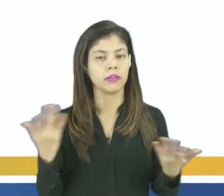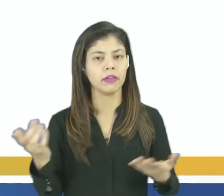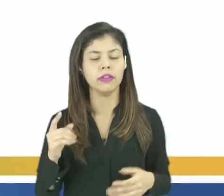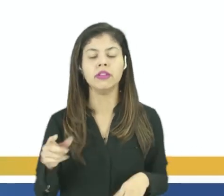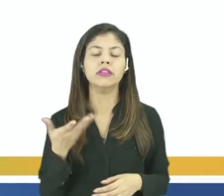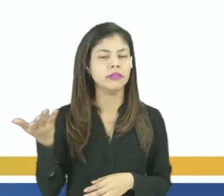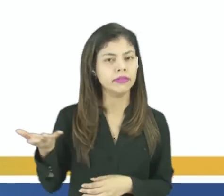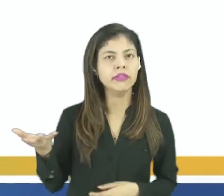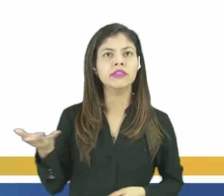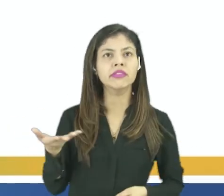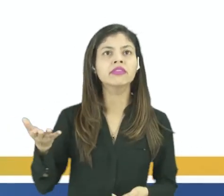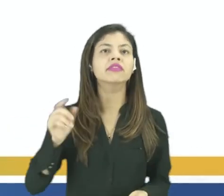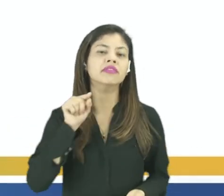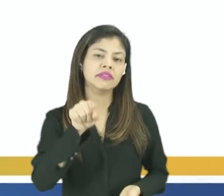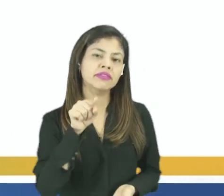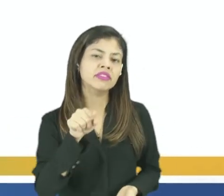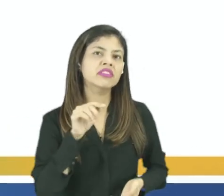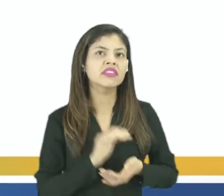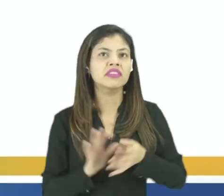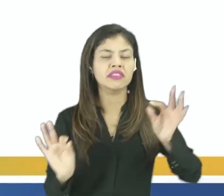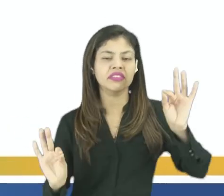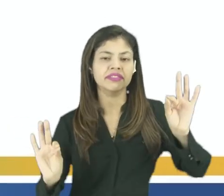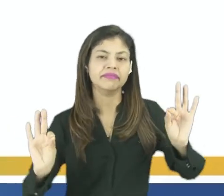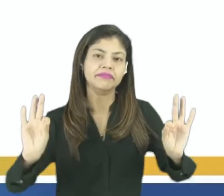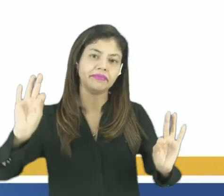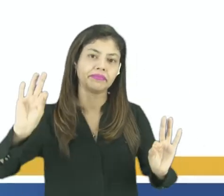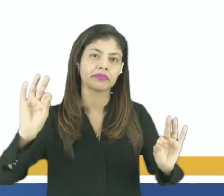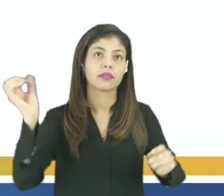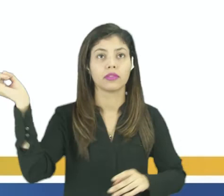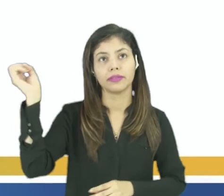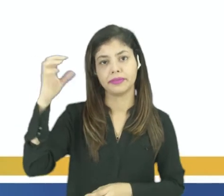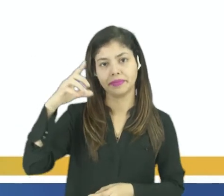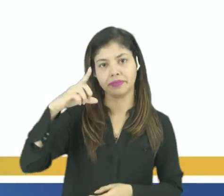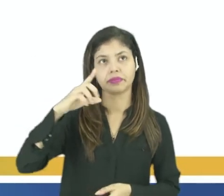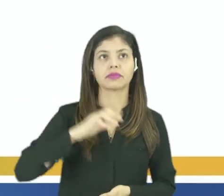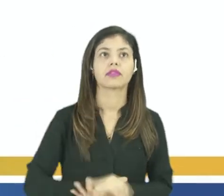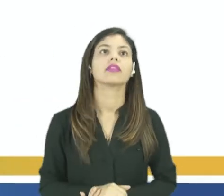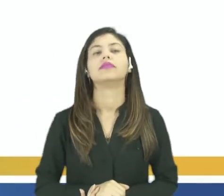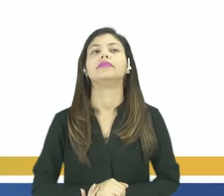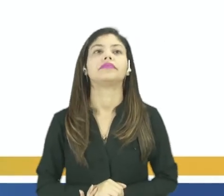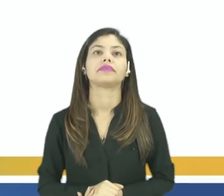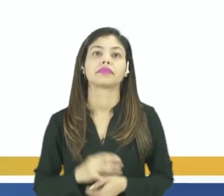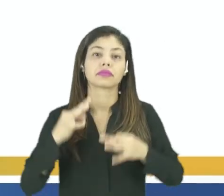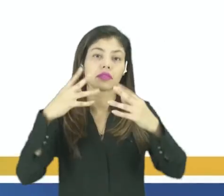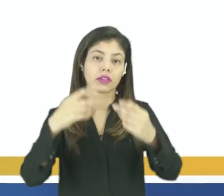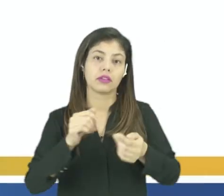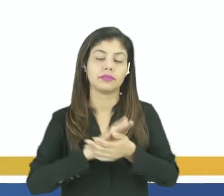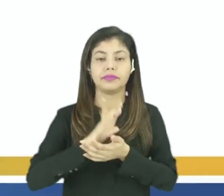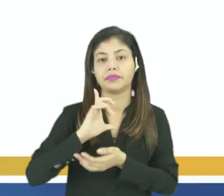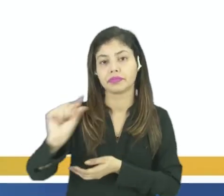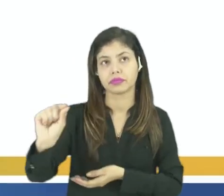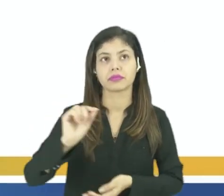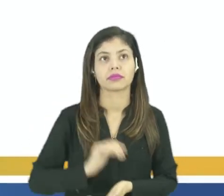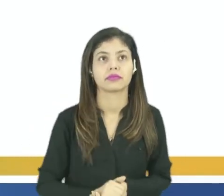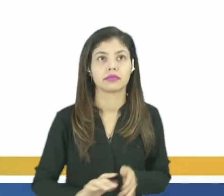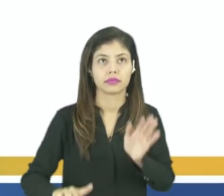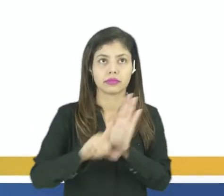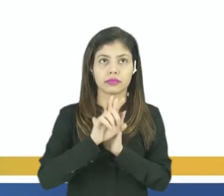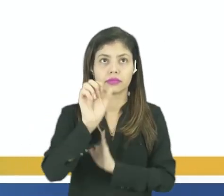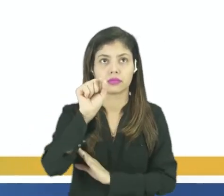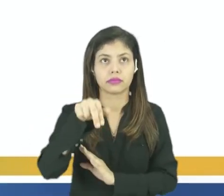você saber tal, qual é o certo. Então, aqui é o seguinte, ó. Se o raio entortou para a esquerda, ou seja, se o raio que está incidindo aqui vai entortar para cá,